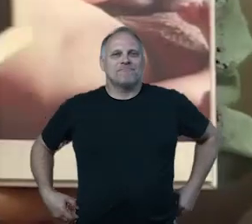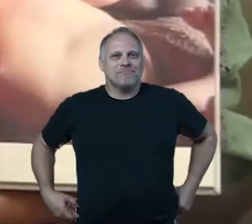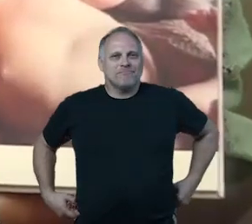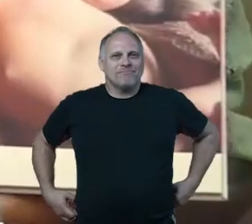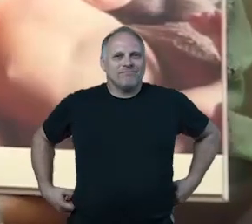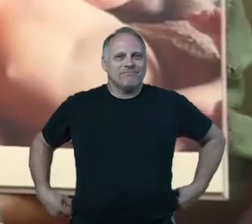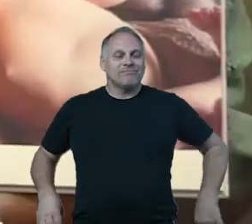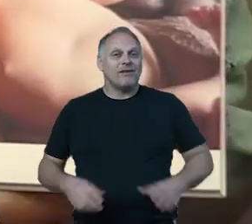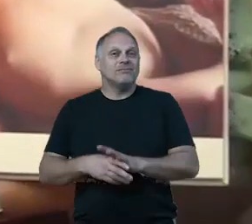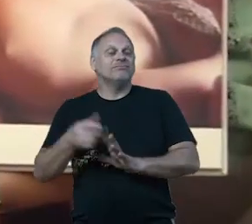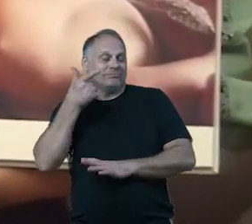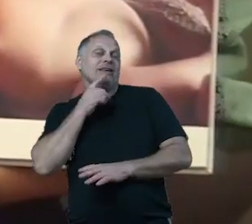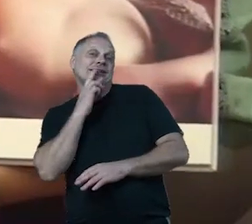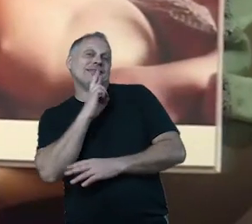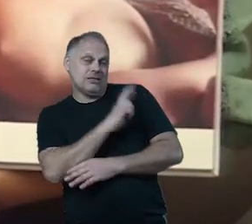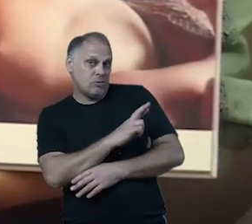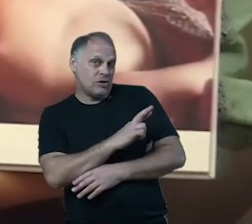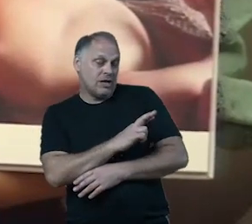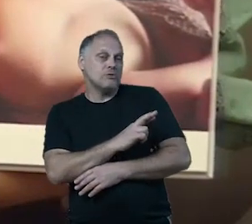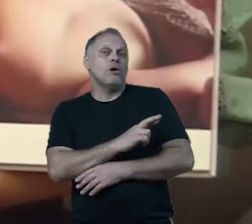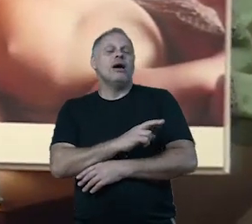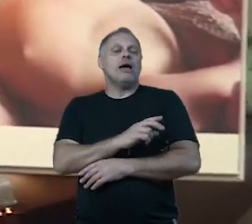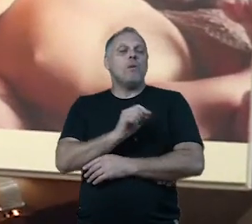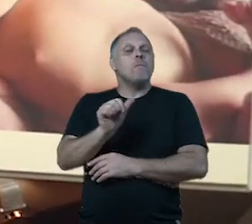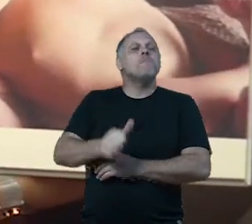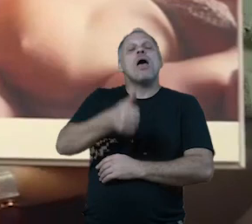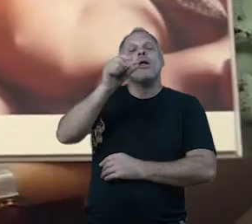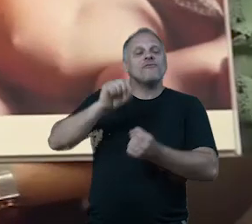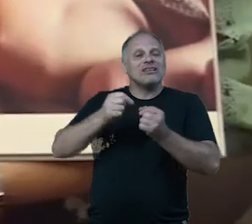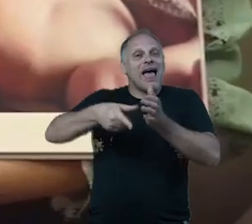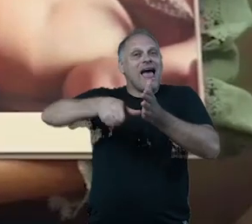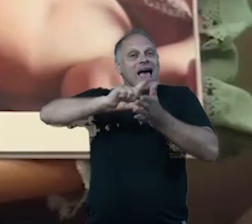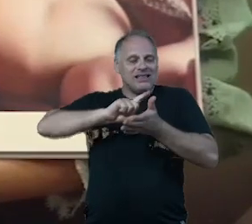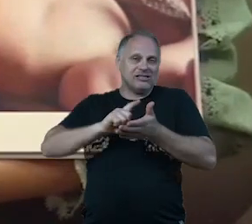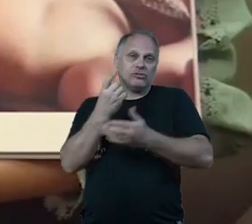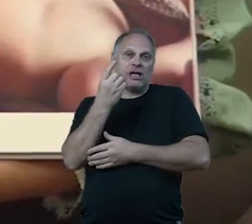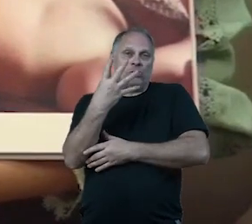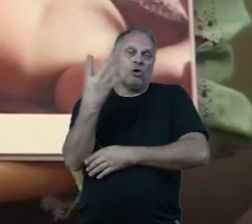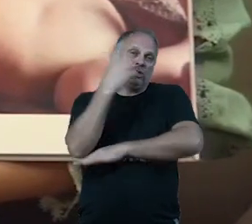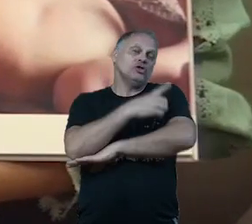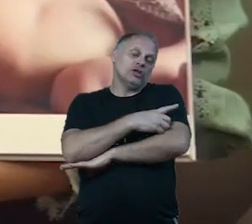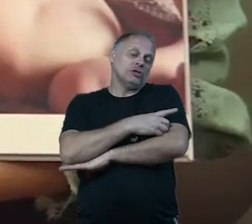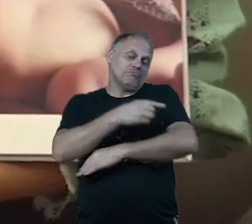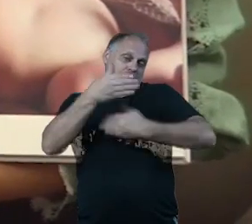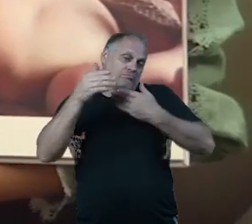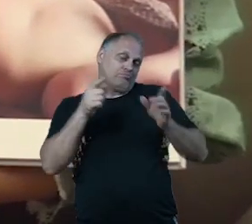Então, retomando assim a tua pergunta, o ideal é a gente fazer o quanto antes, assim. Normalmente, a gente acaba